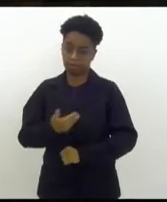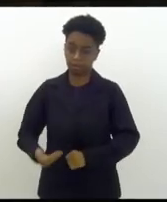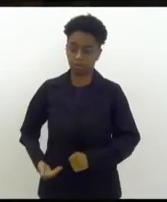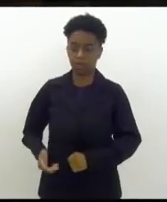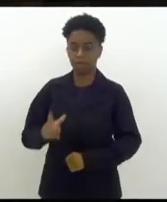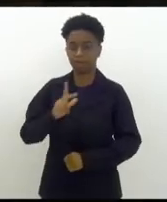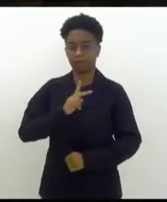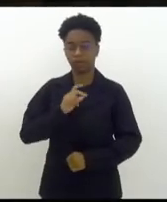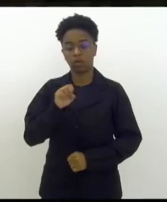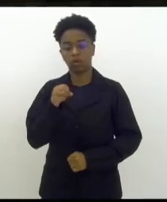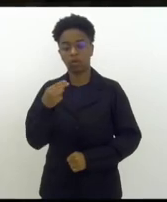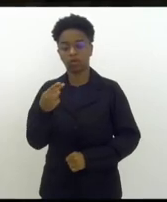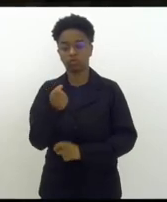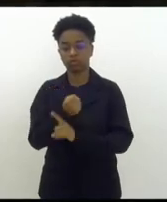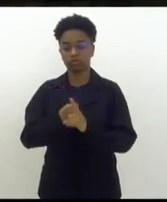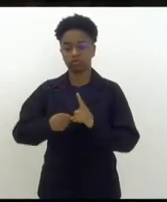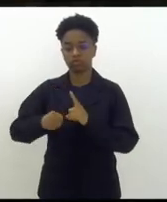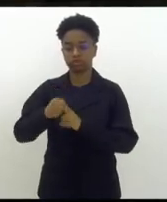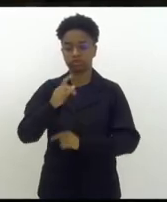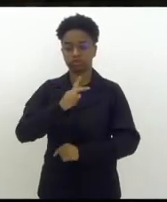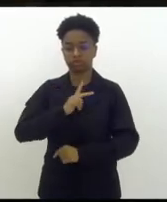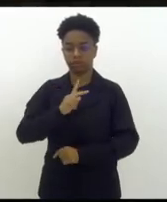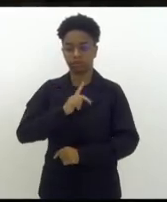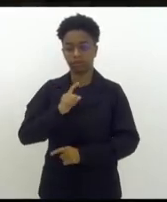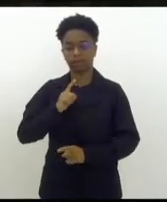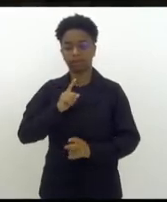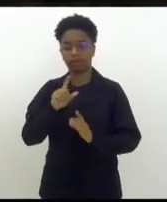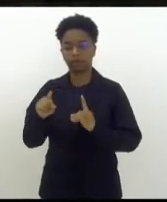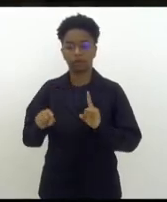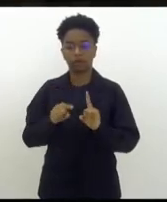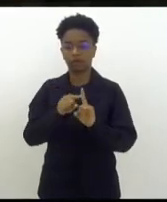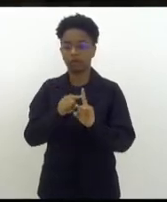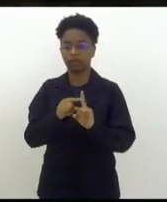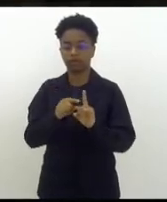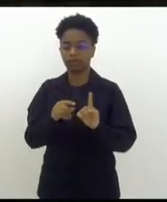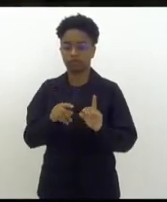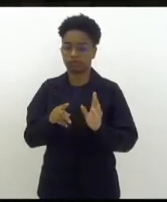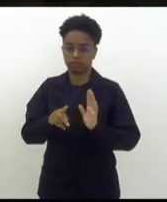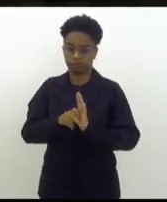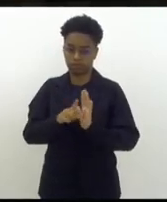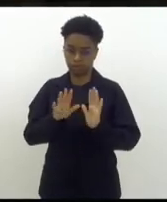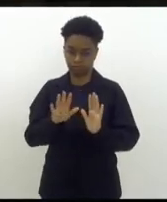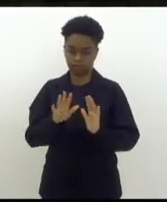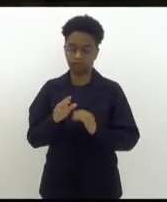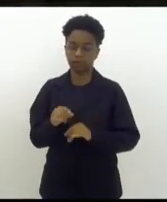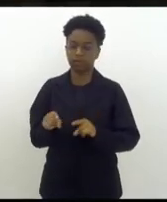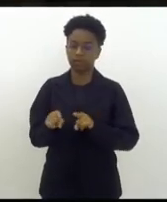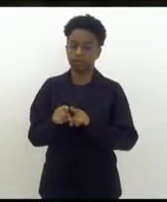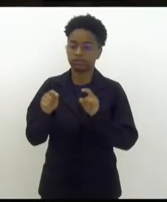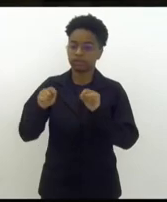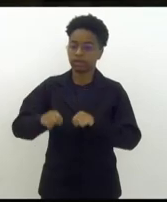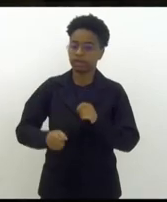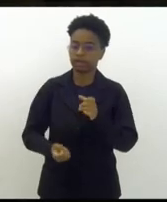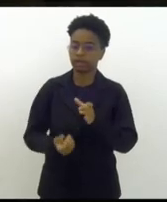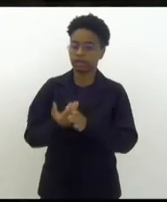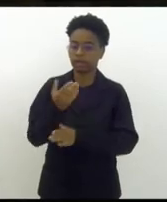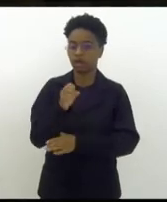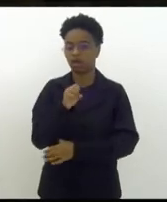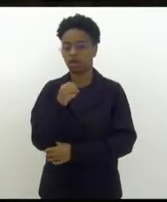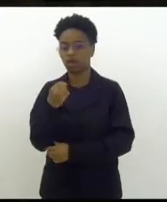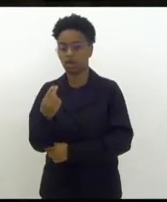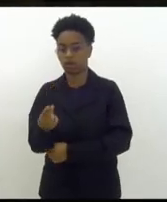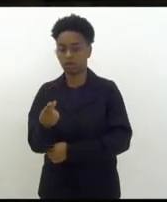ou sociedade privada com propósito específico SPA para implementar e